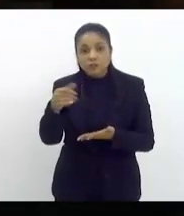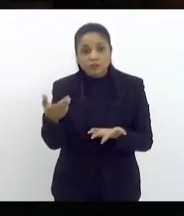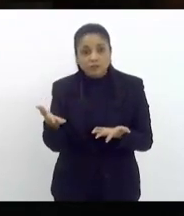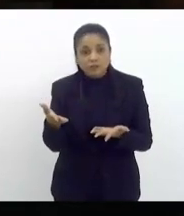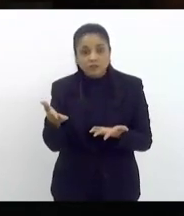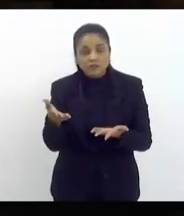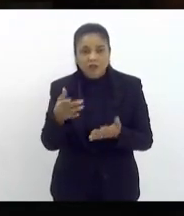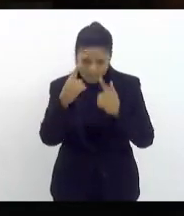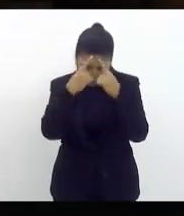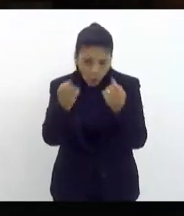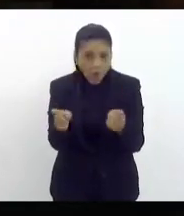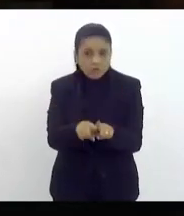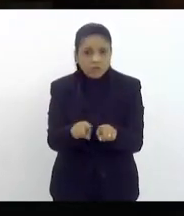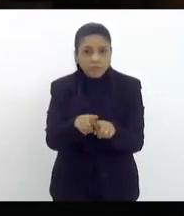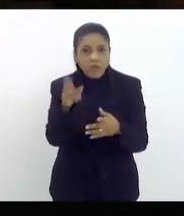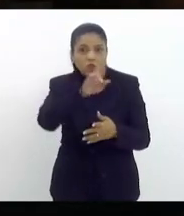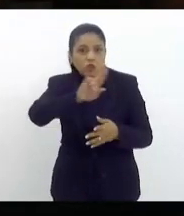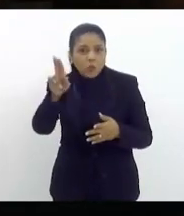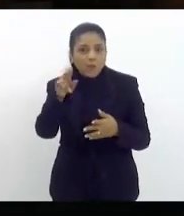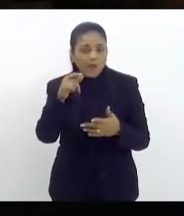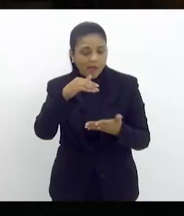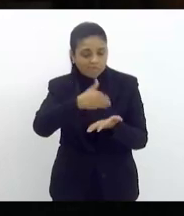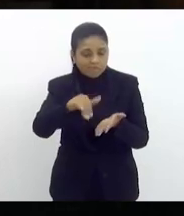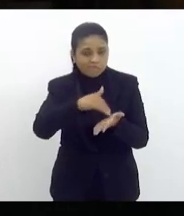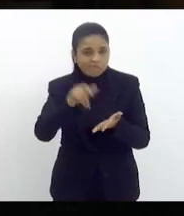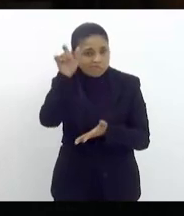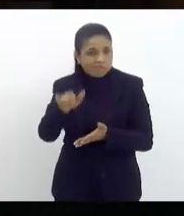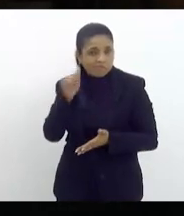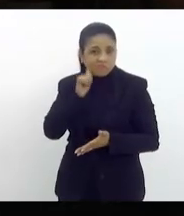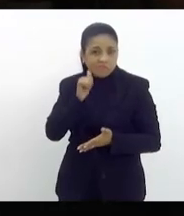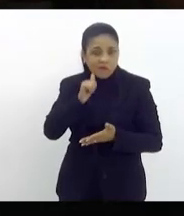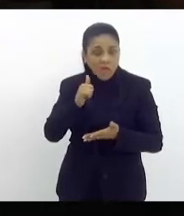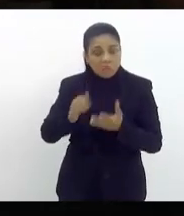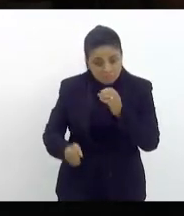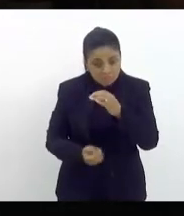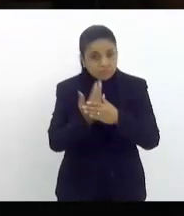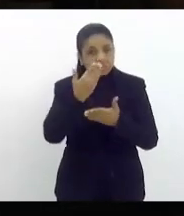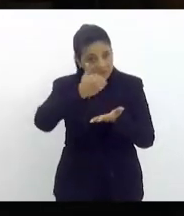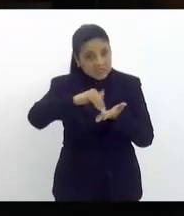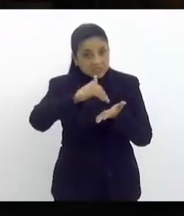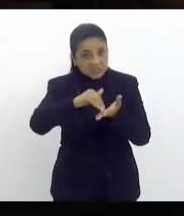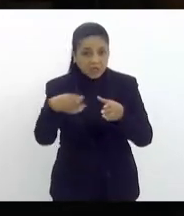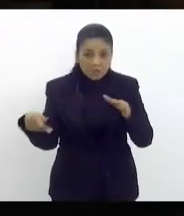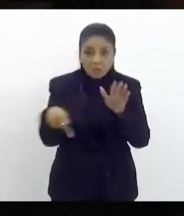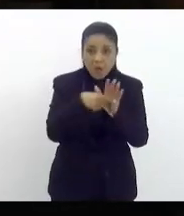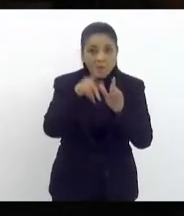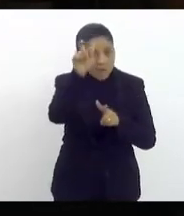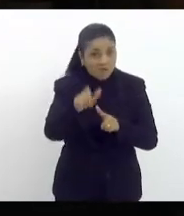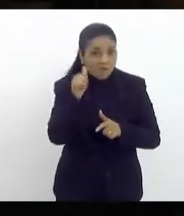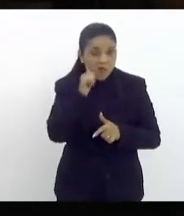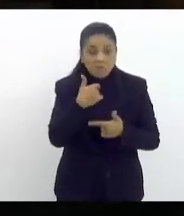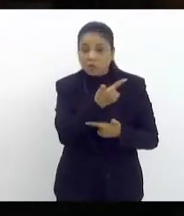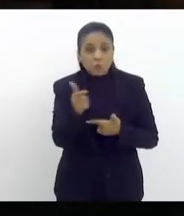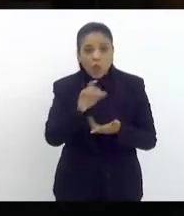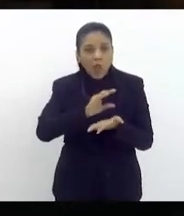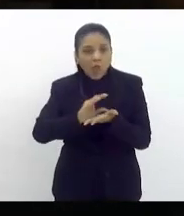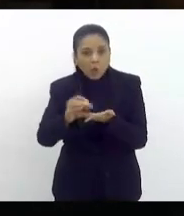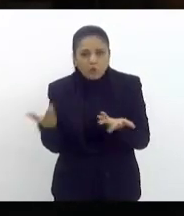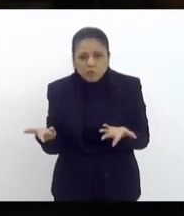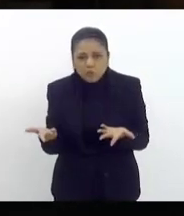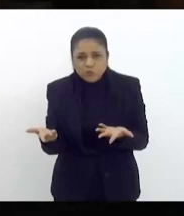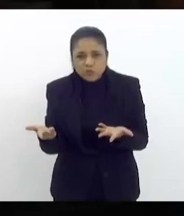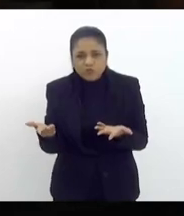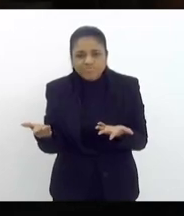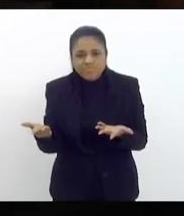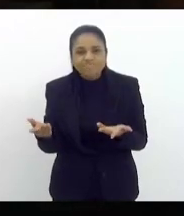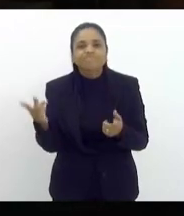Nomeia-se uma secretária, cria-se uma secretaria, mas que não tem recursos. Esse é o grande gargalo que a gente